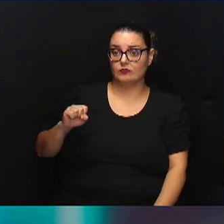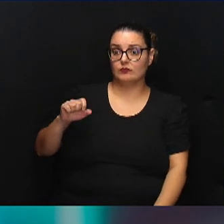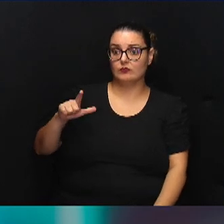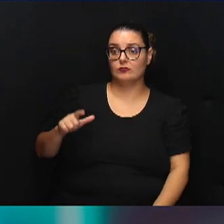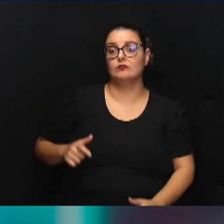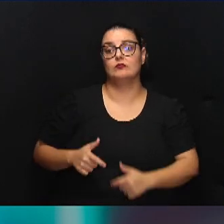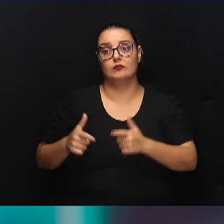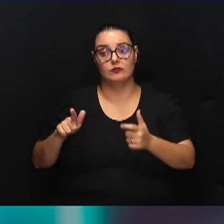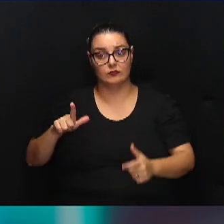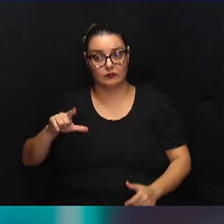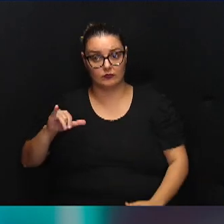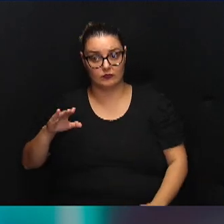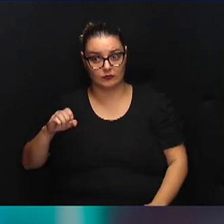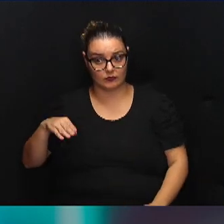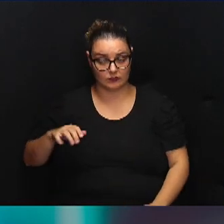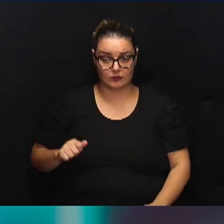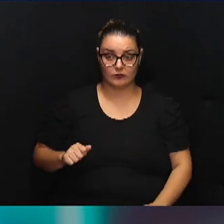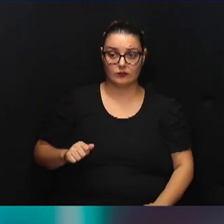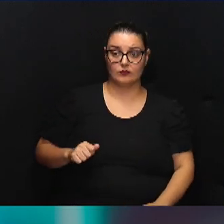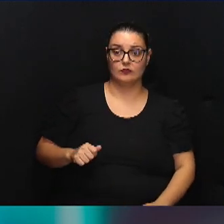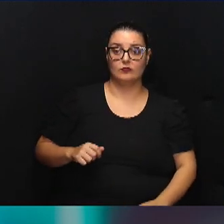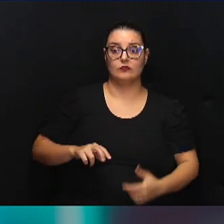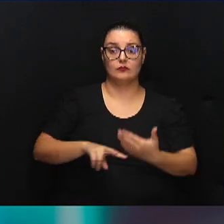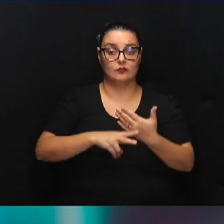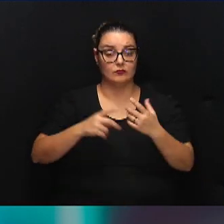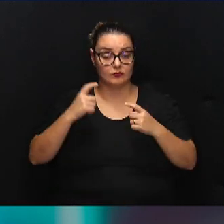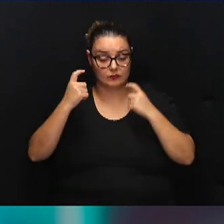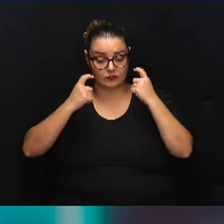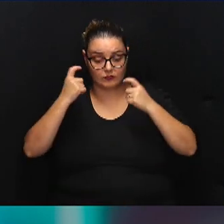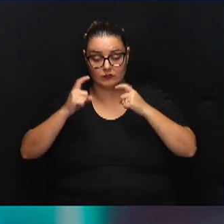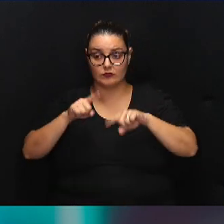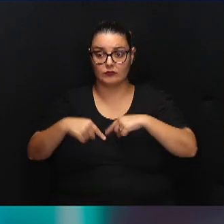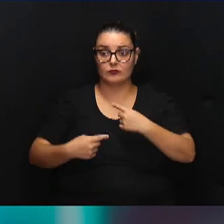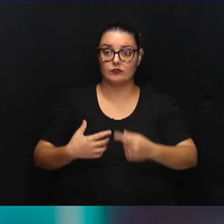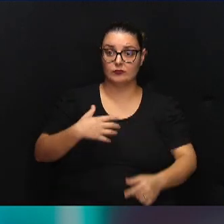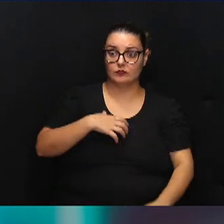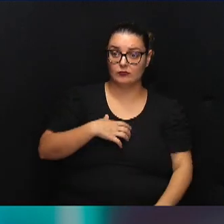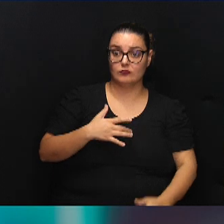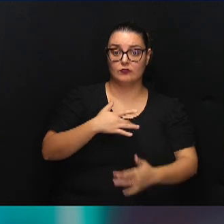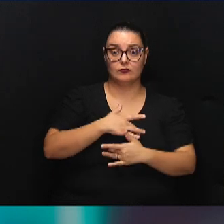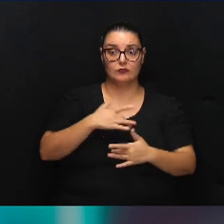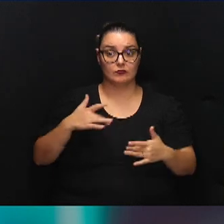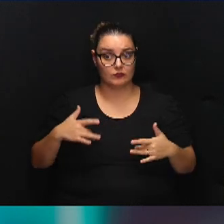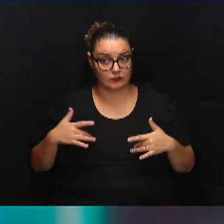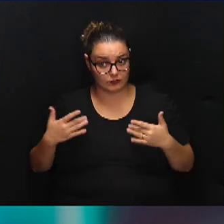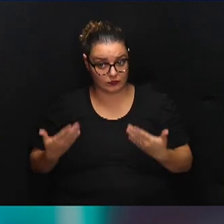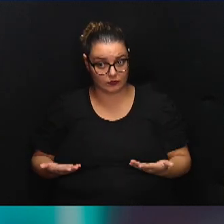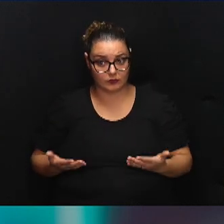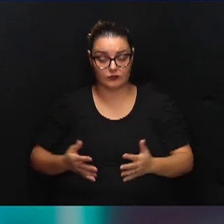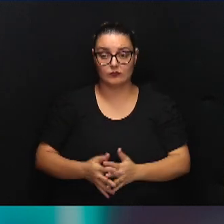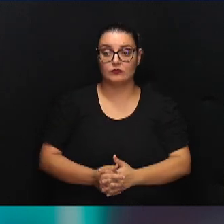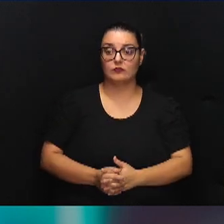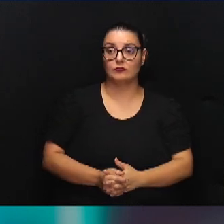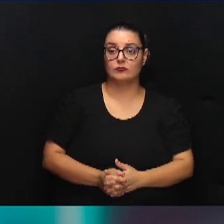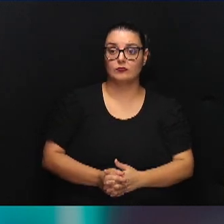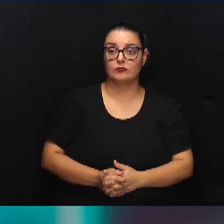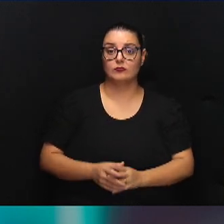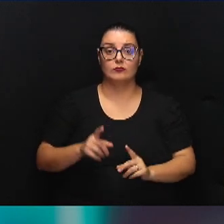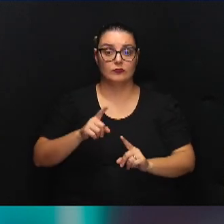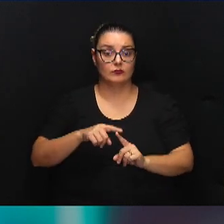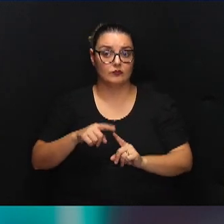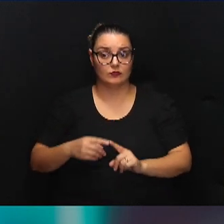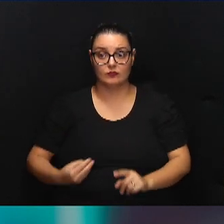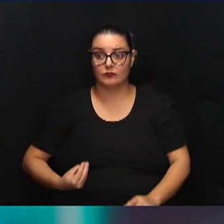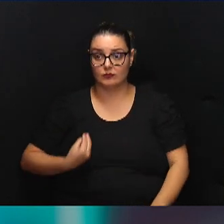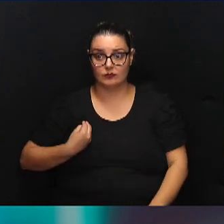glicemia, os impactos de preocupação, outras condições de saúde, o estilo de